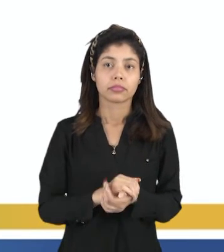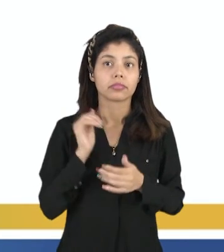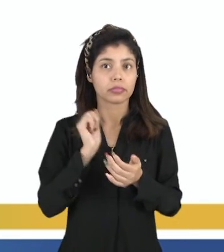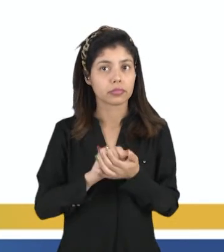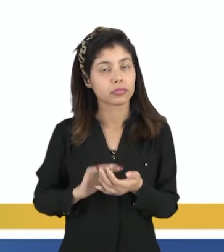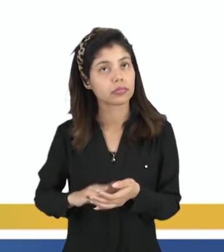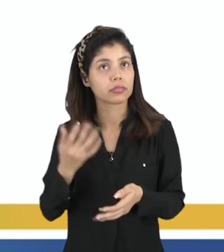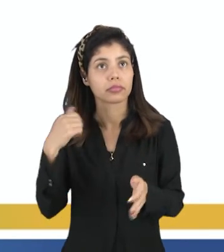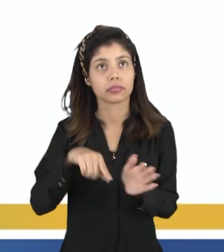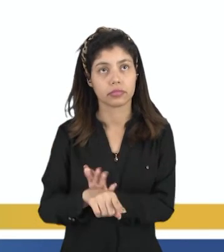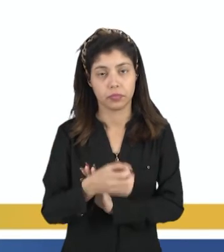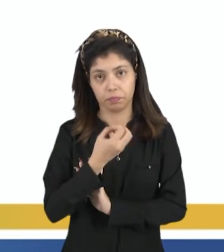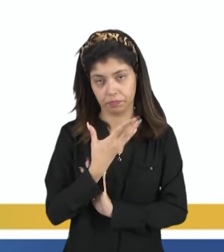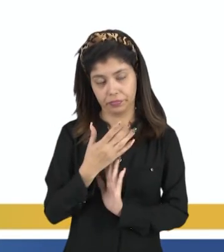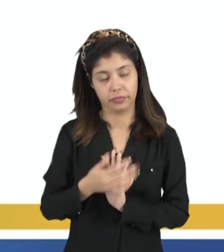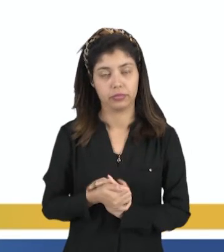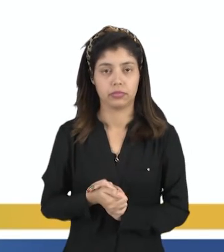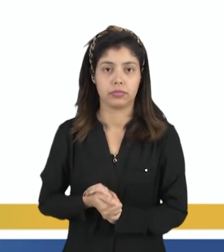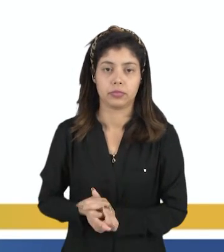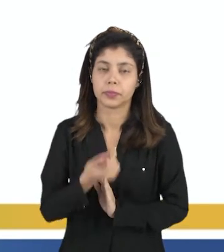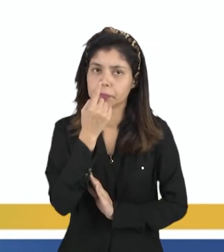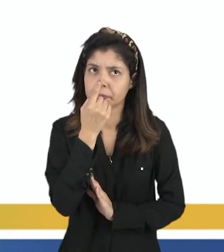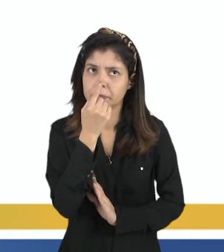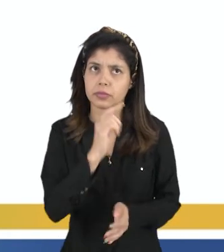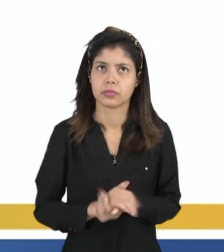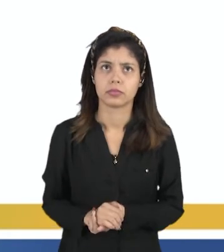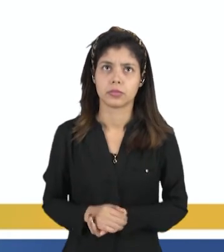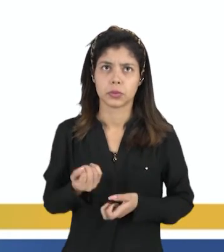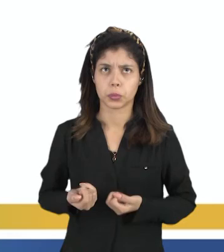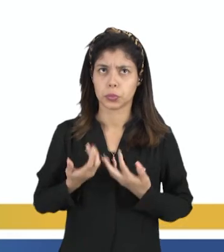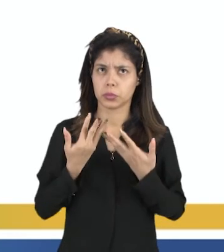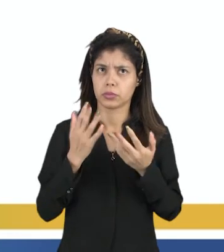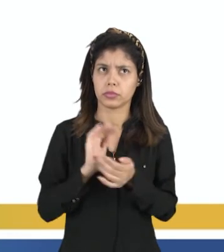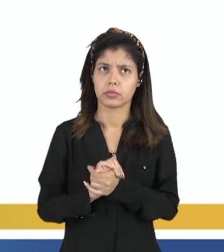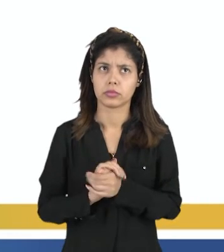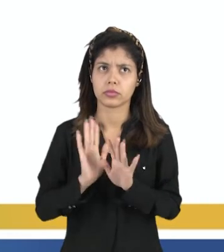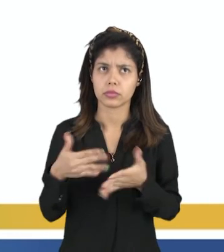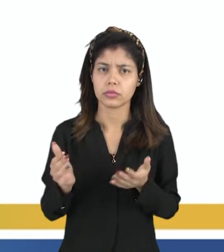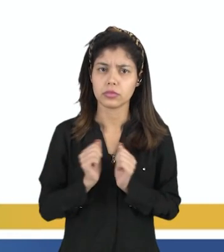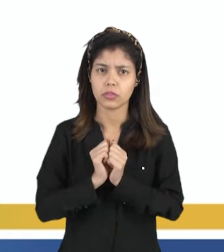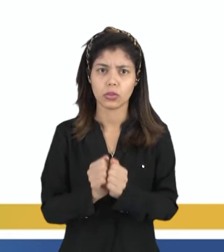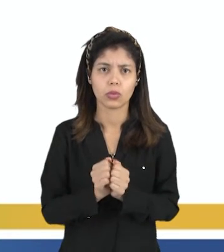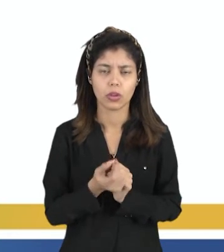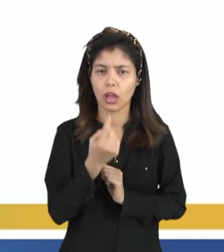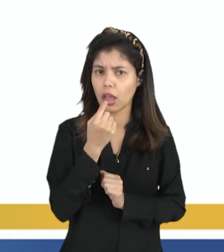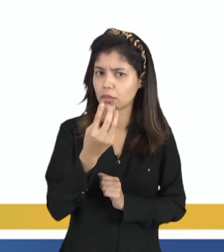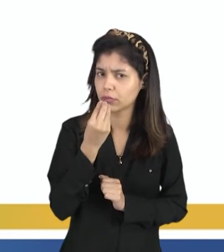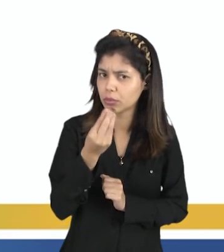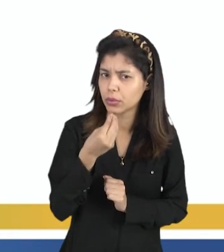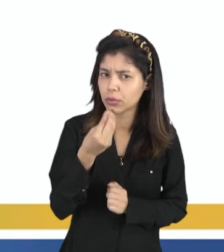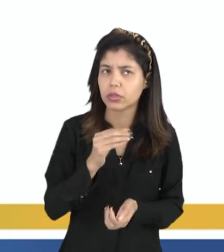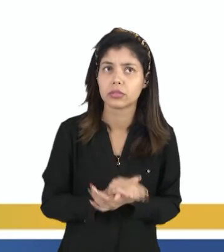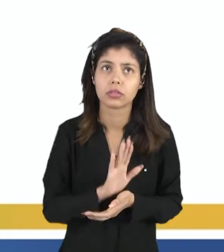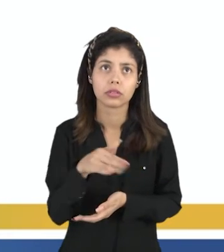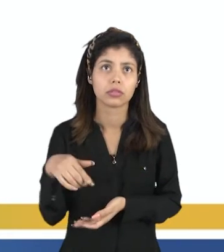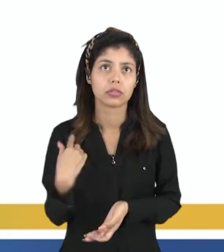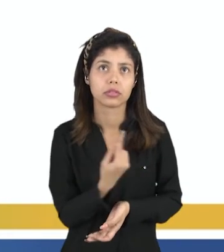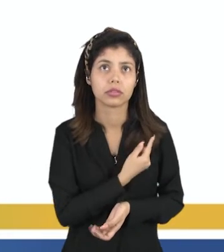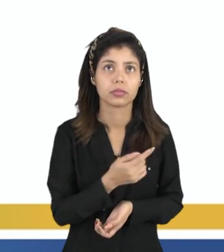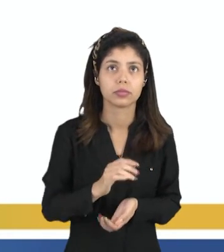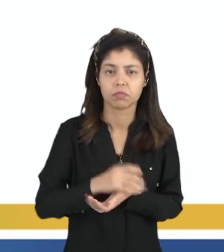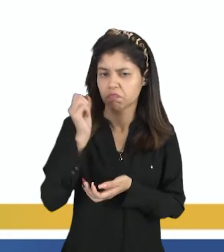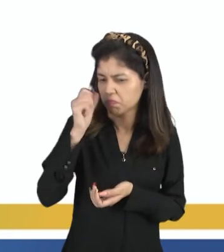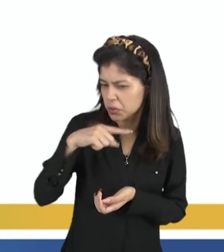nós temos uma questão bem interessante. O olfato é um sentido que atua em conjunto com o paladar. Por isso, quando estamos